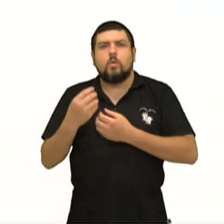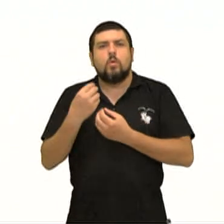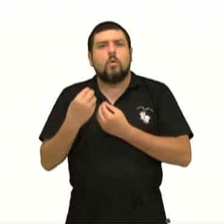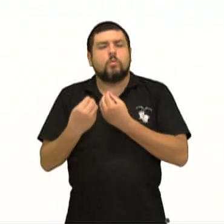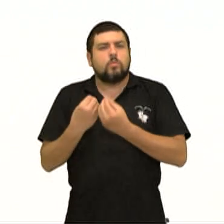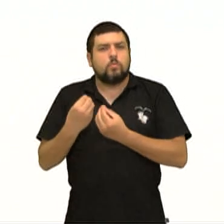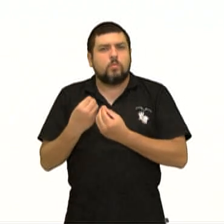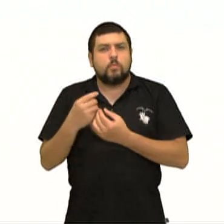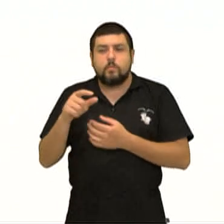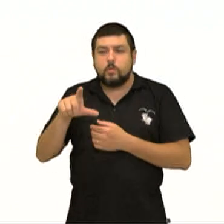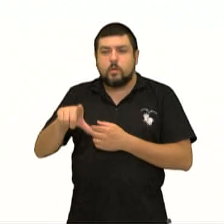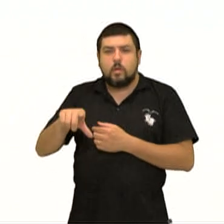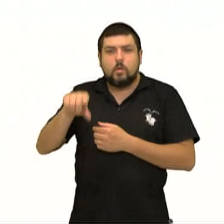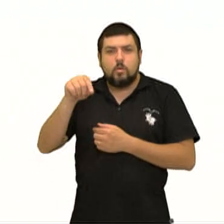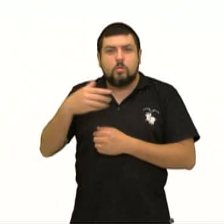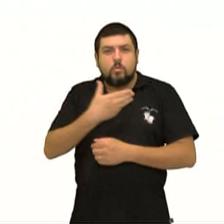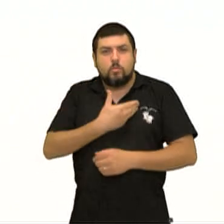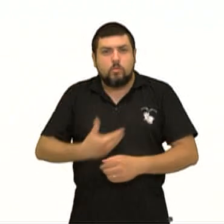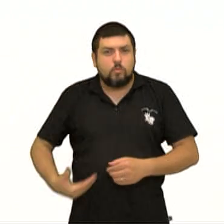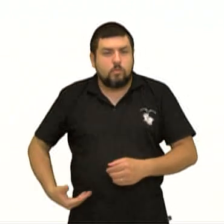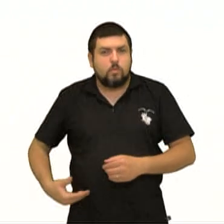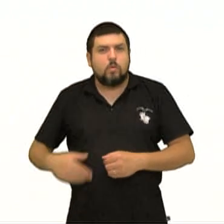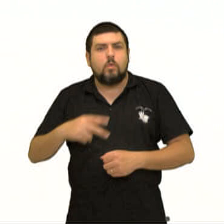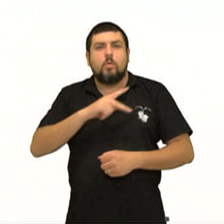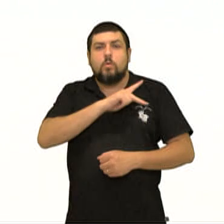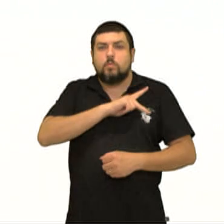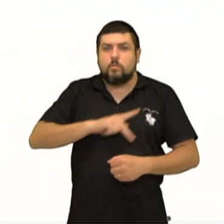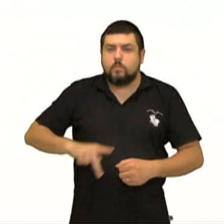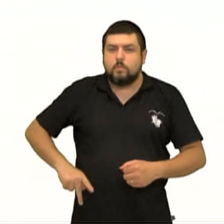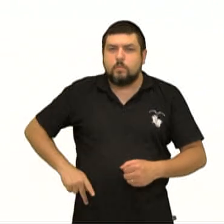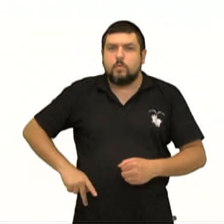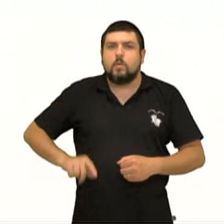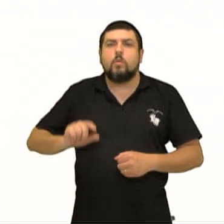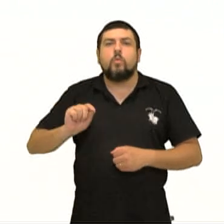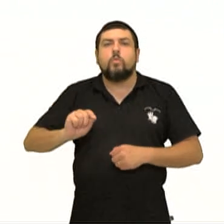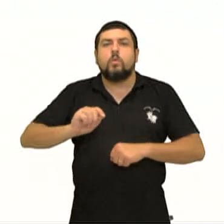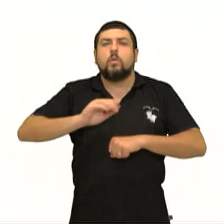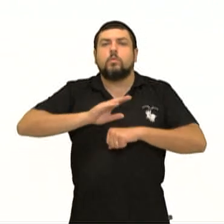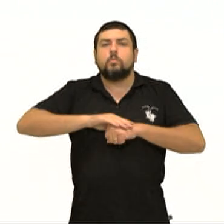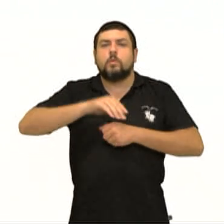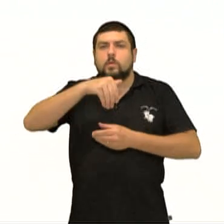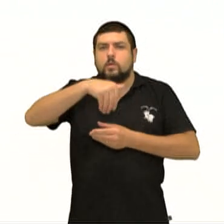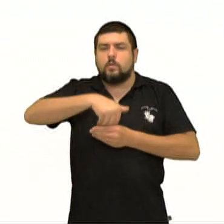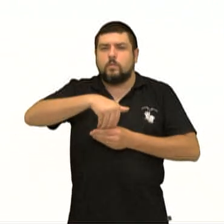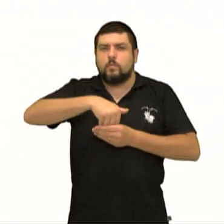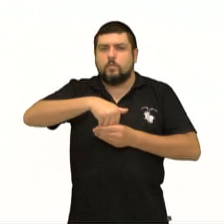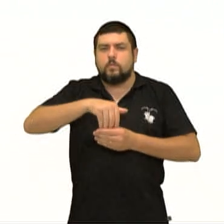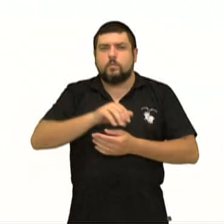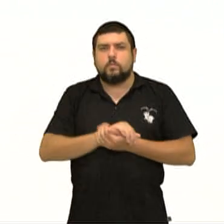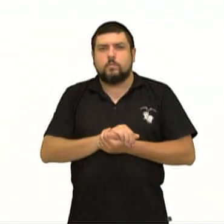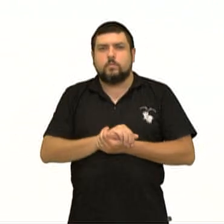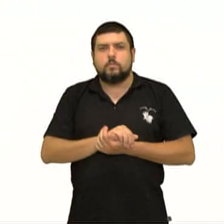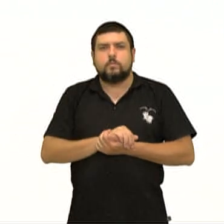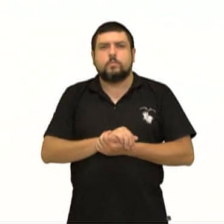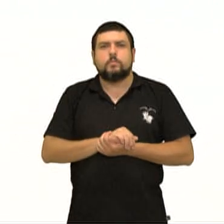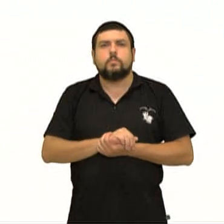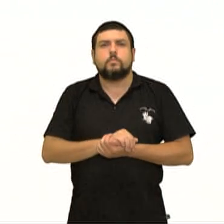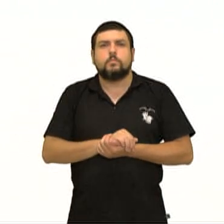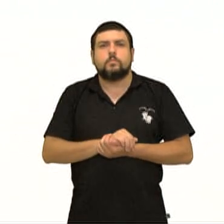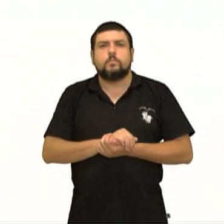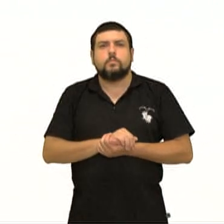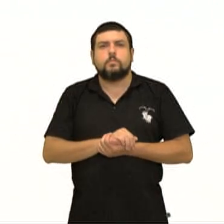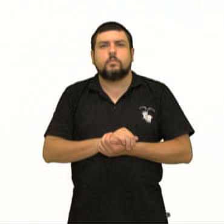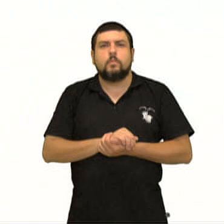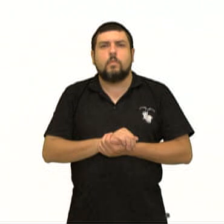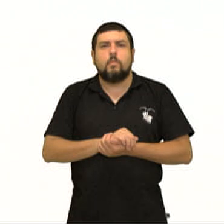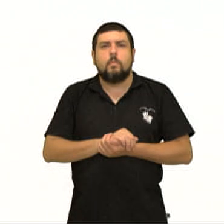governador, você escolhe o prefeito pelo seu voto. Um voto direto, né? Porque aí não tem aquele coeficiente, né, eleitoral. E os membros